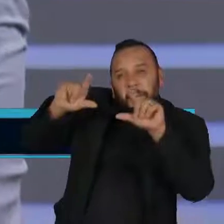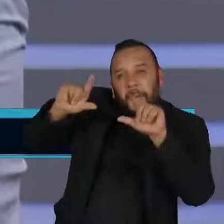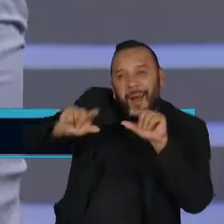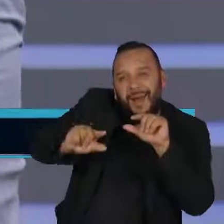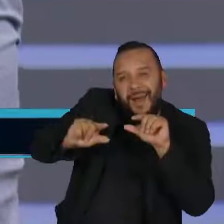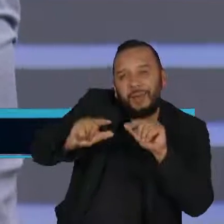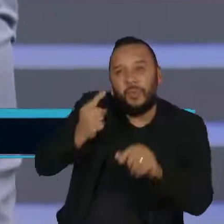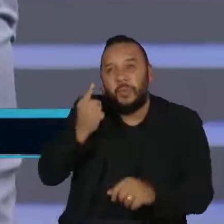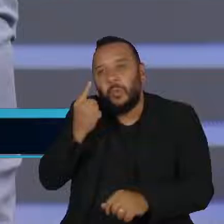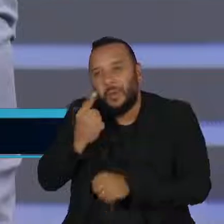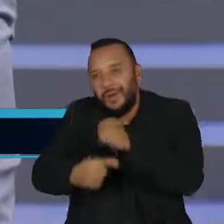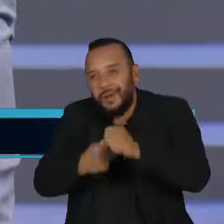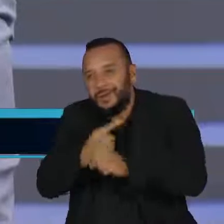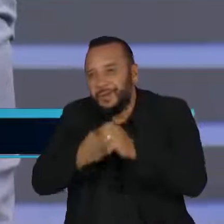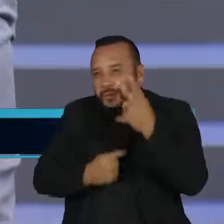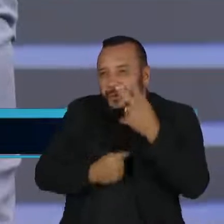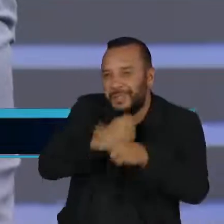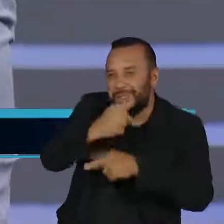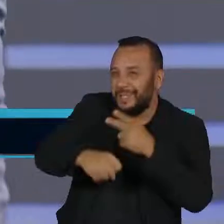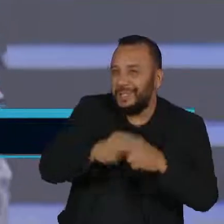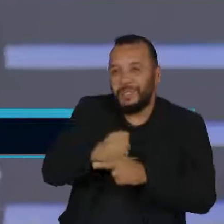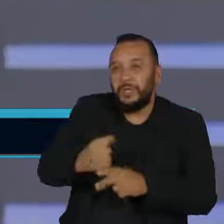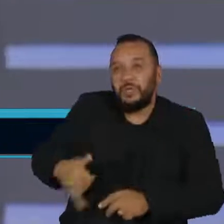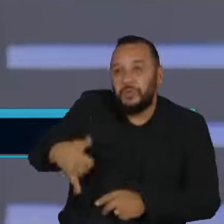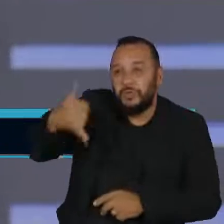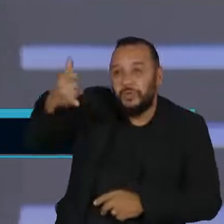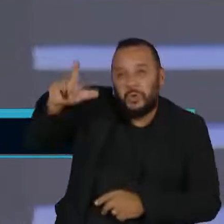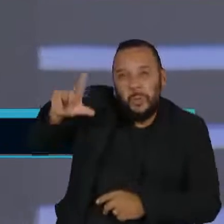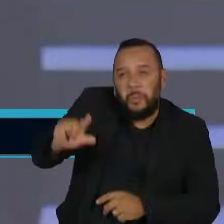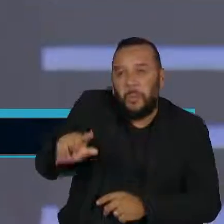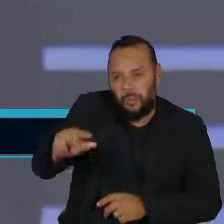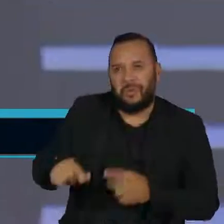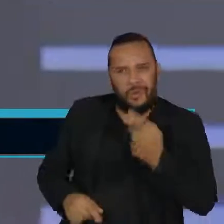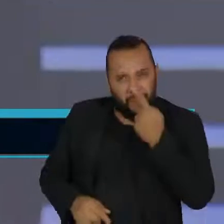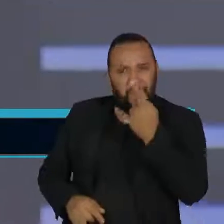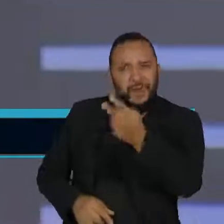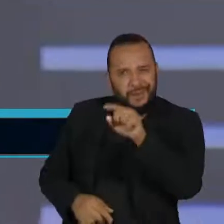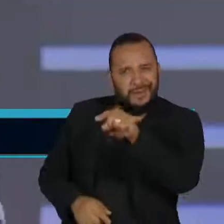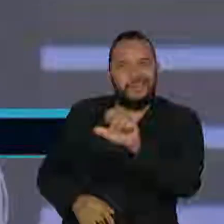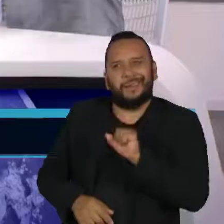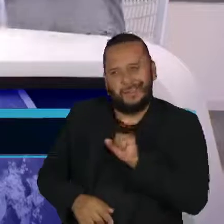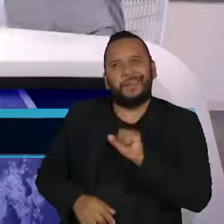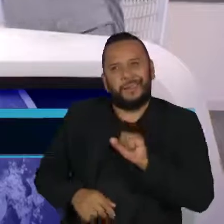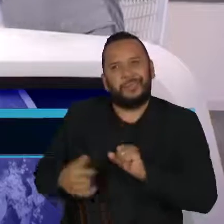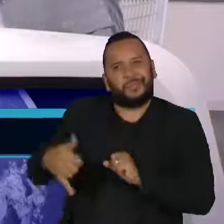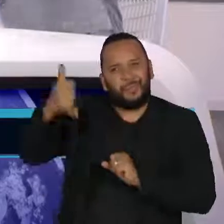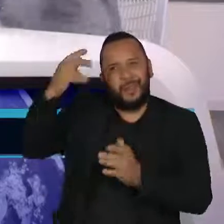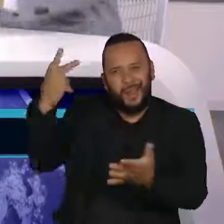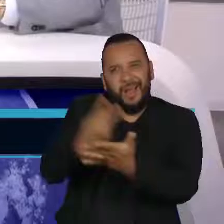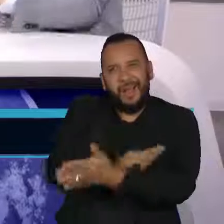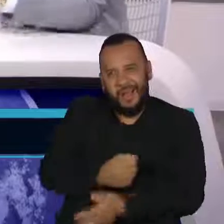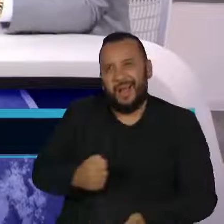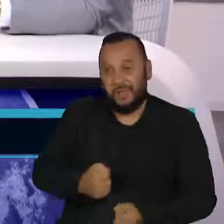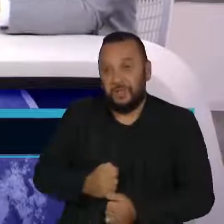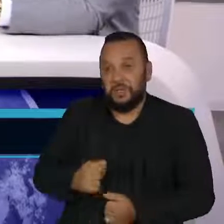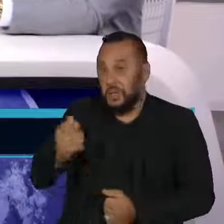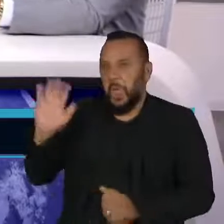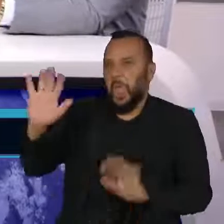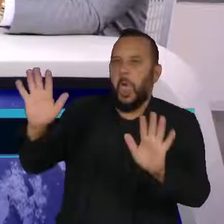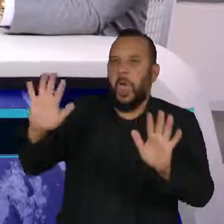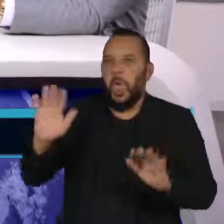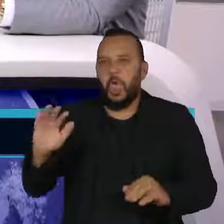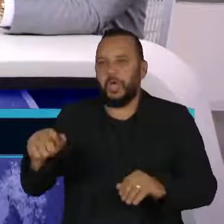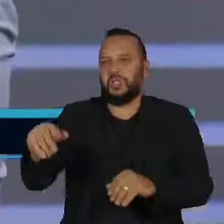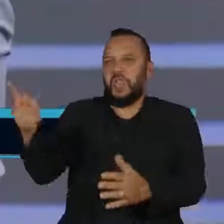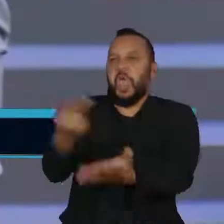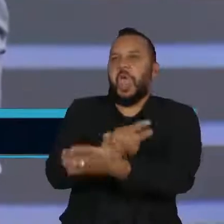anos, que era um juro completamente irreal. Eu mesmo aqui nesse programa disse que o juro estava errado. Eu tomei pedra quando eu saí daqui, porque todo mundo gostava